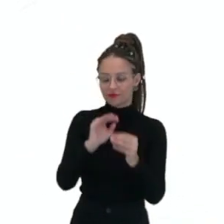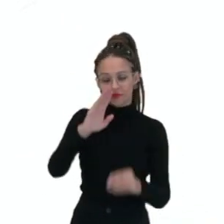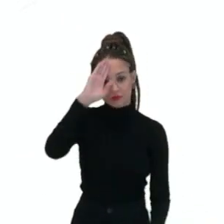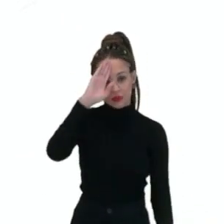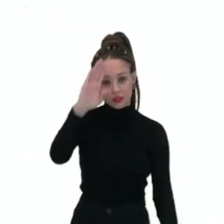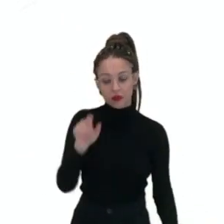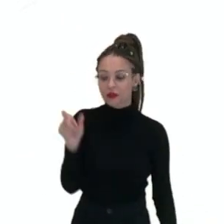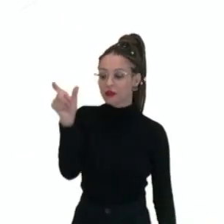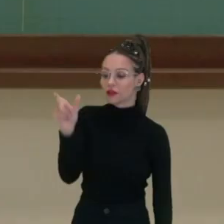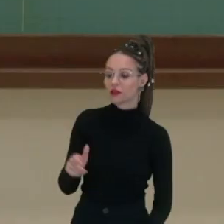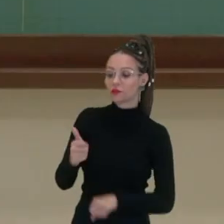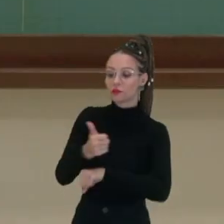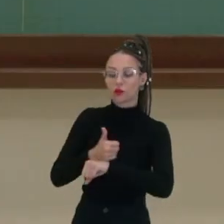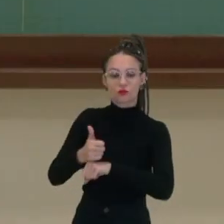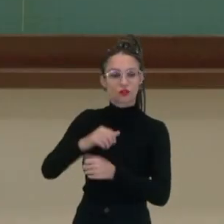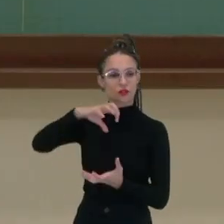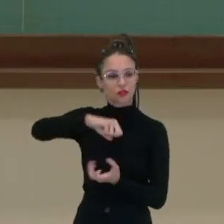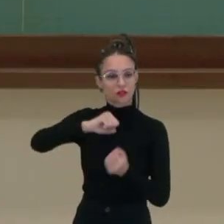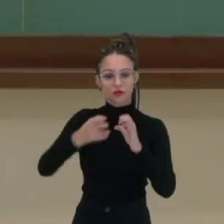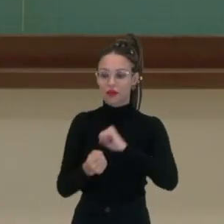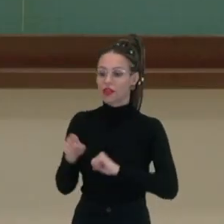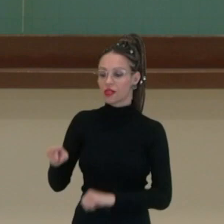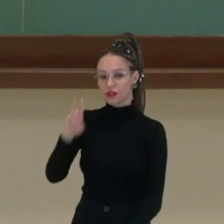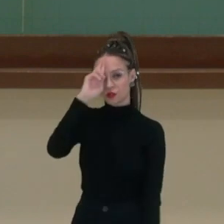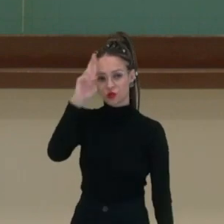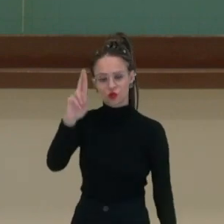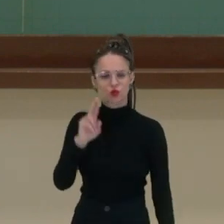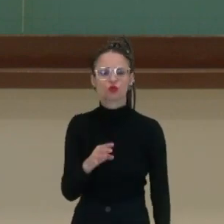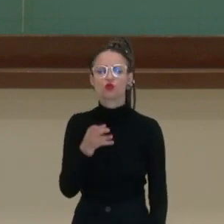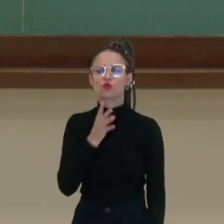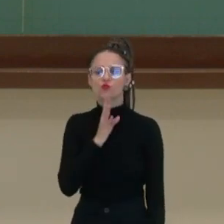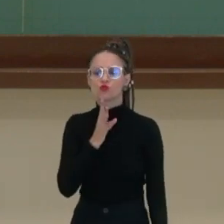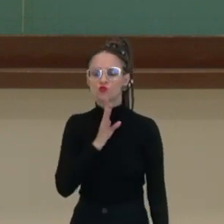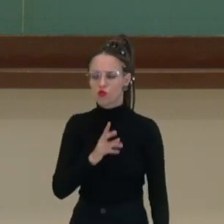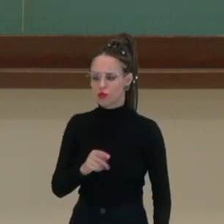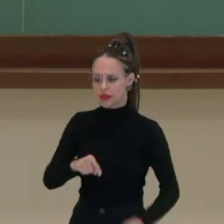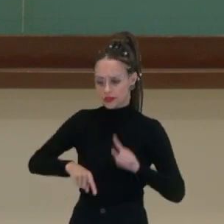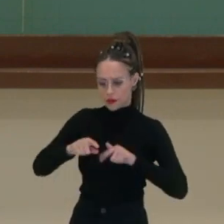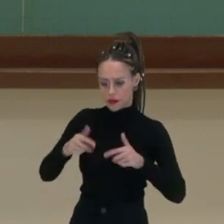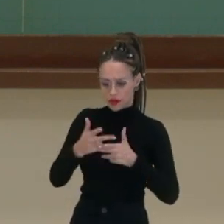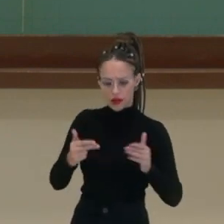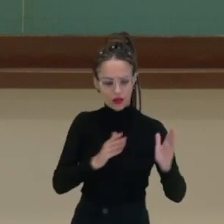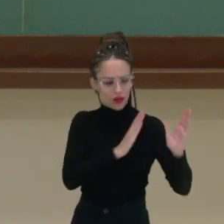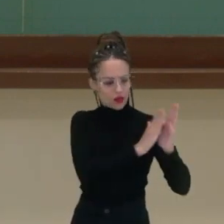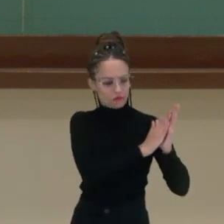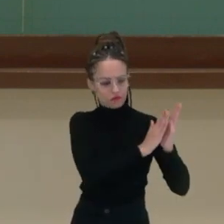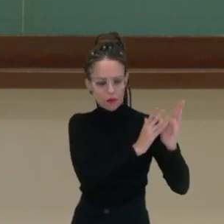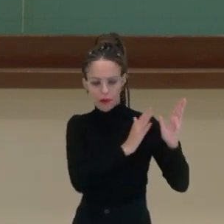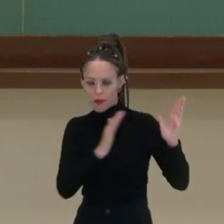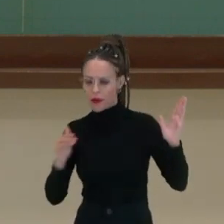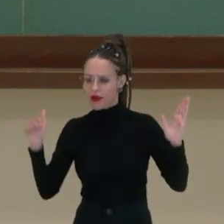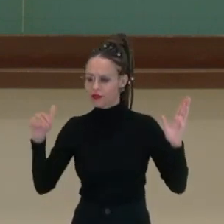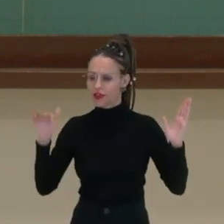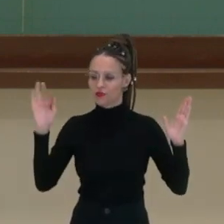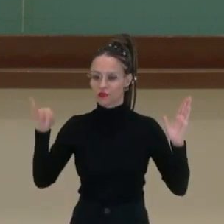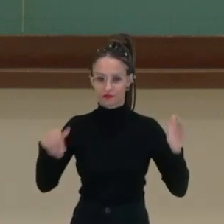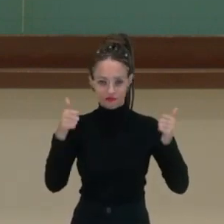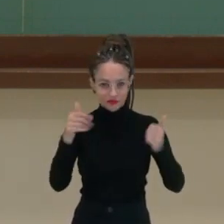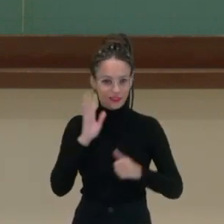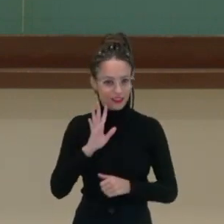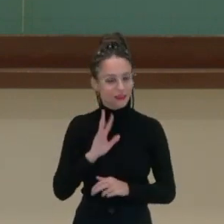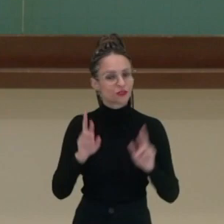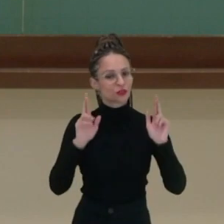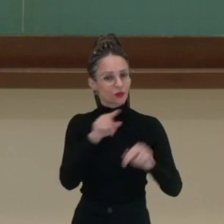que o artesão, ele é dono dos meios de produção, ele conhece desde a primeira etapa até a última, legal? E